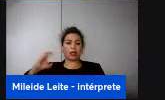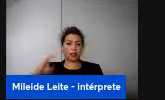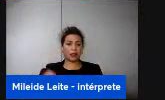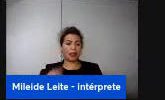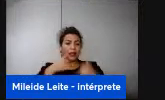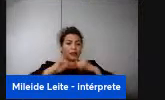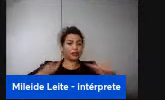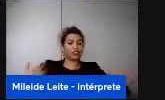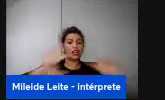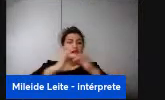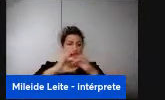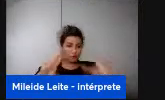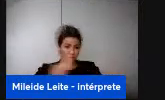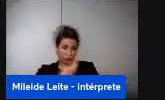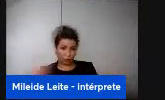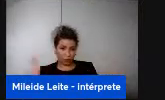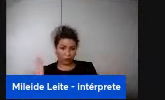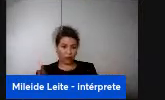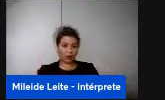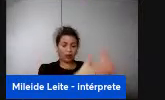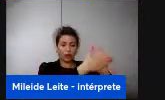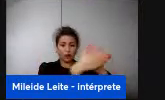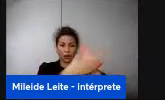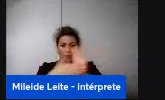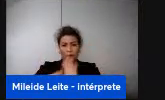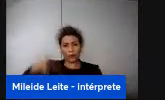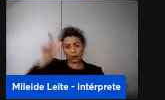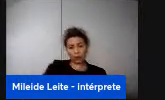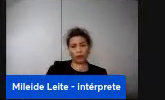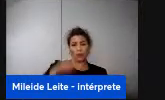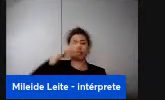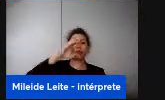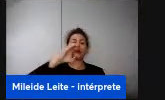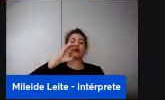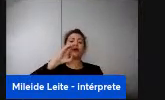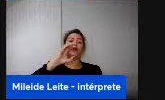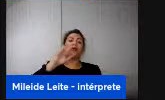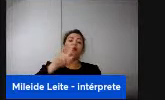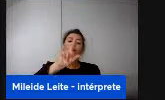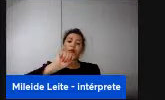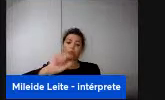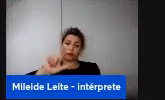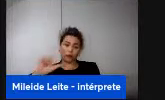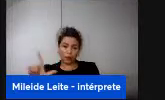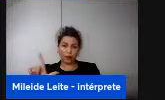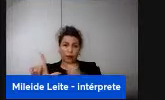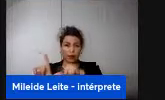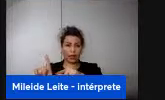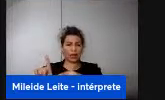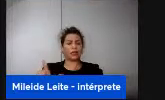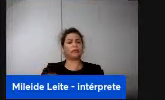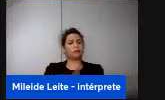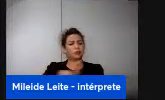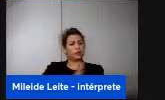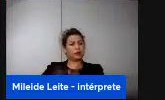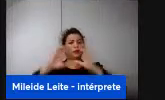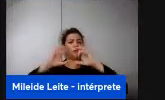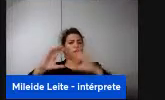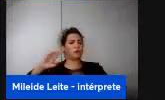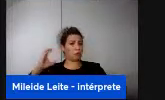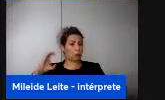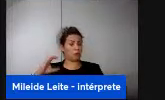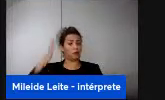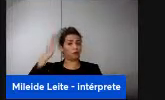livre, que é proposta por um sujeito, Carl Friston, que é o neurocientista mais citado